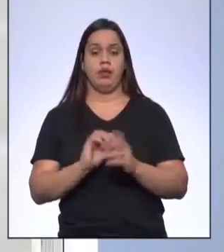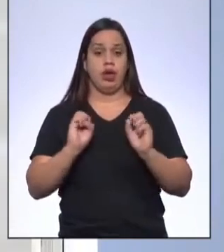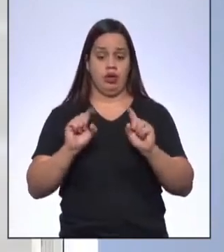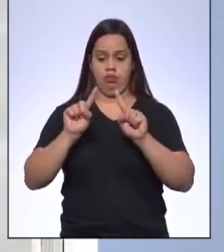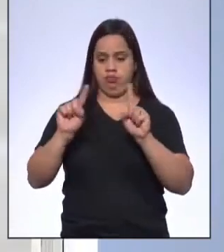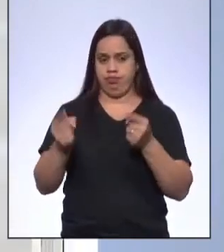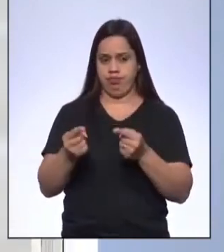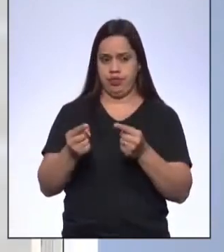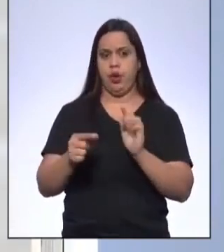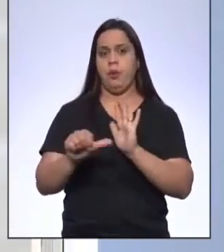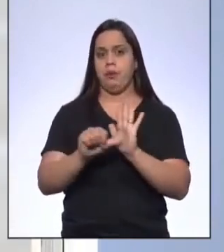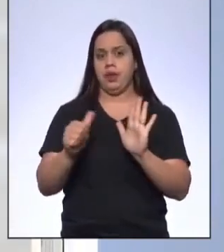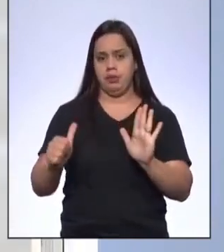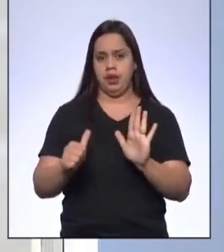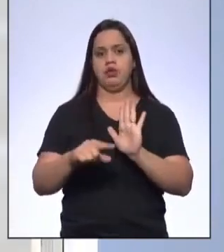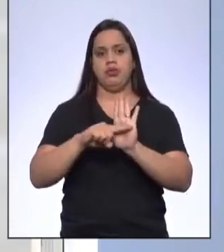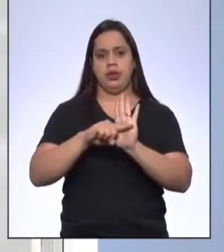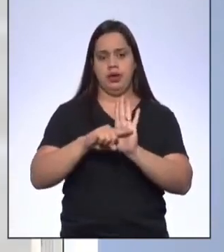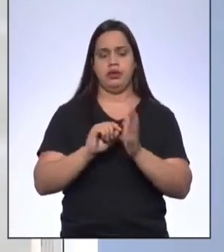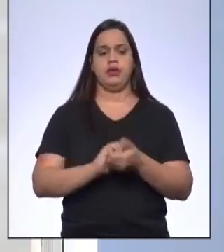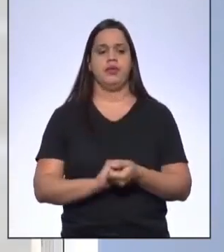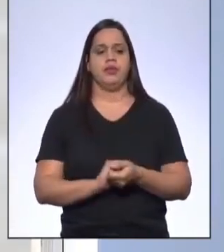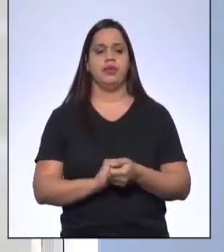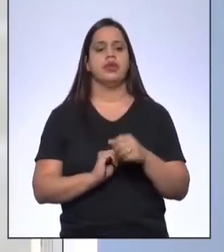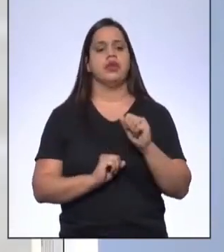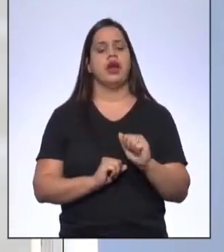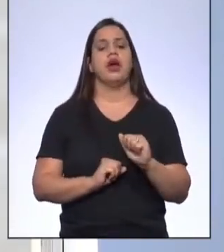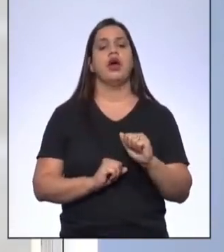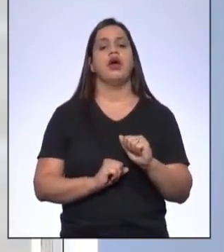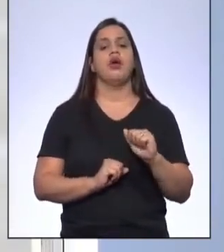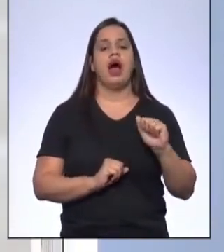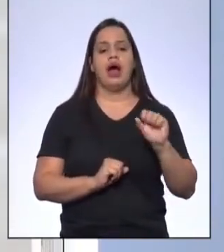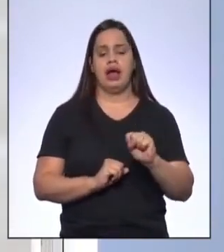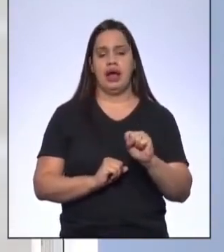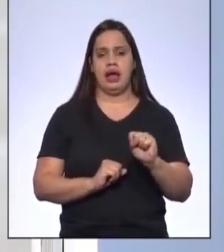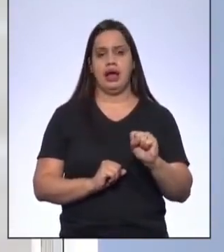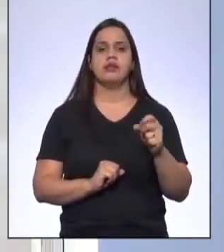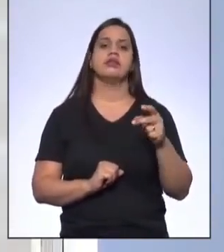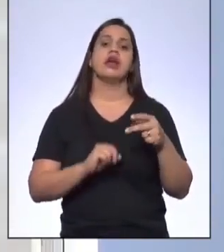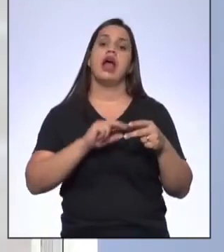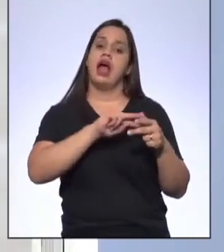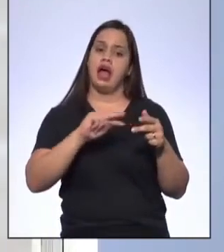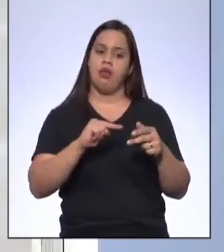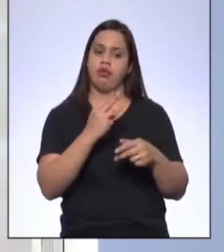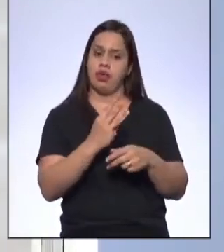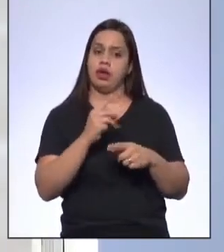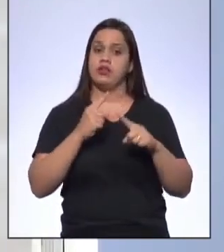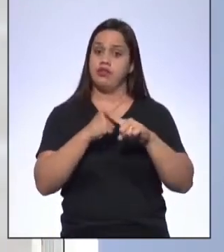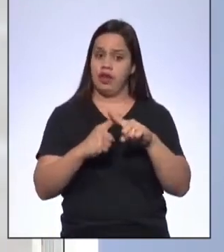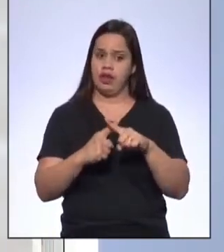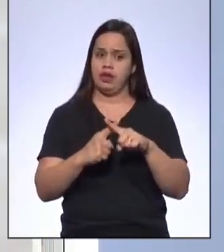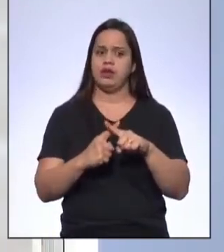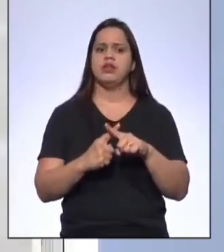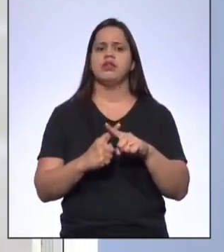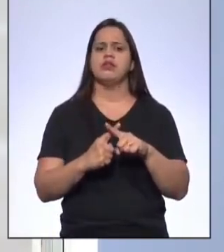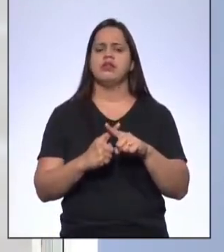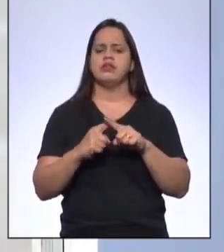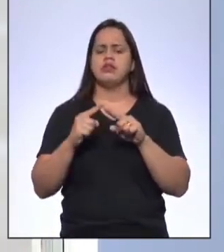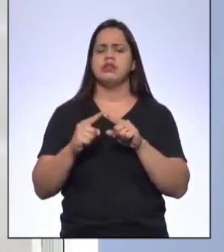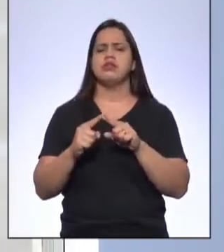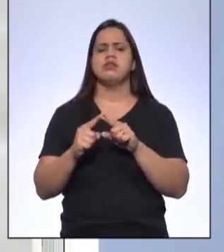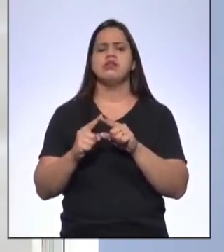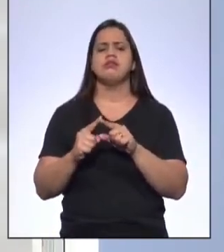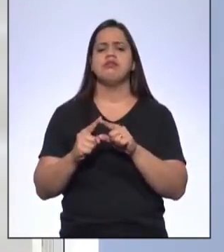faço primeiro a subtração, né? Então eu vou fazer primeiro a subtração aqui. Quanto que dá essa subtração? 625 menos